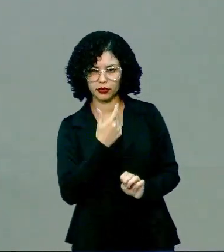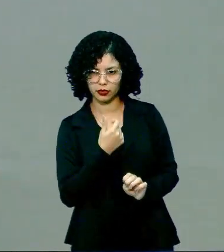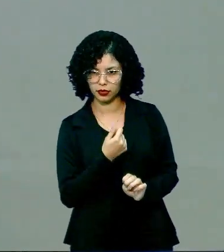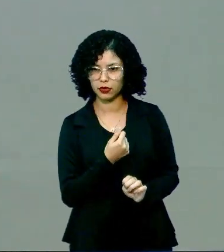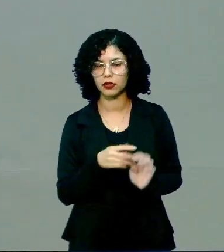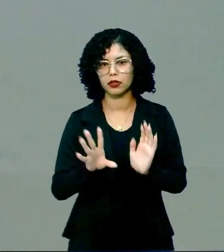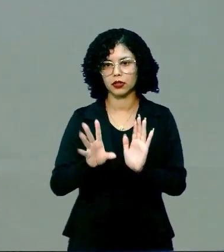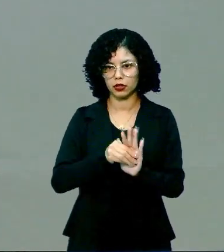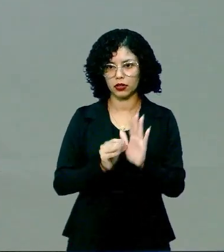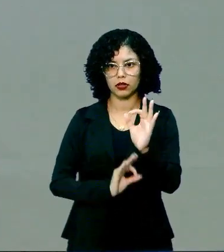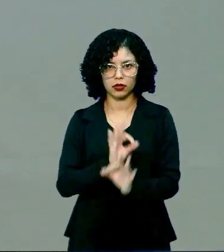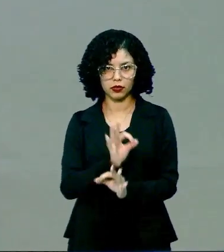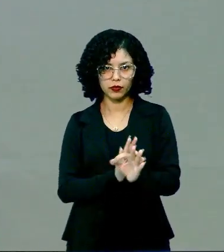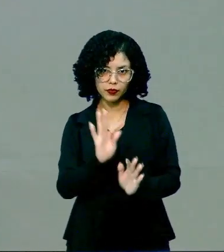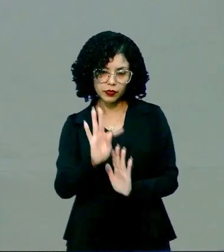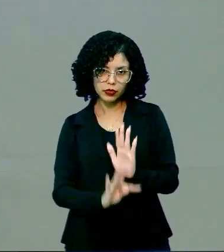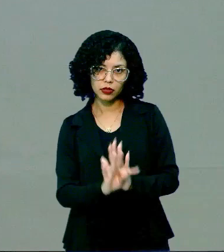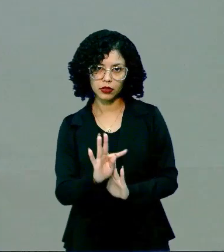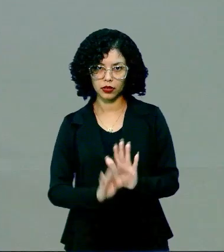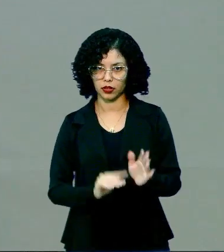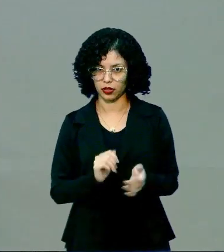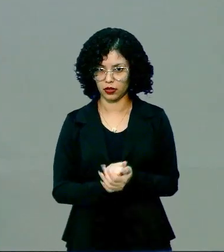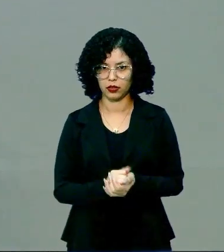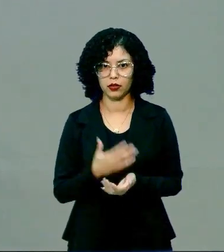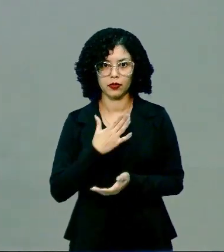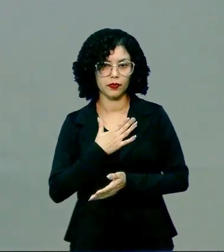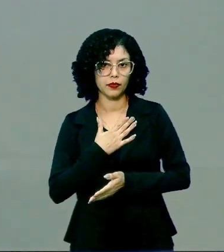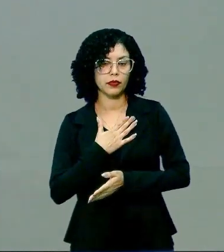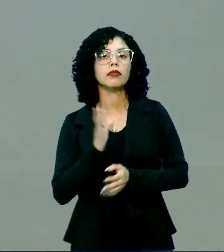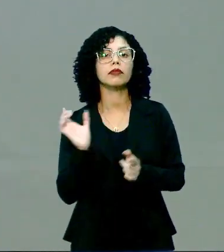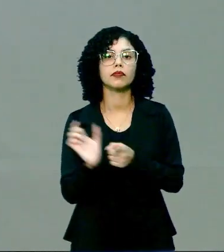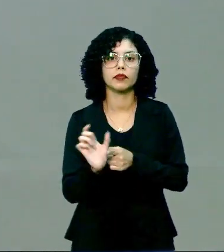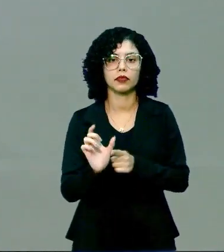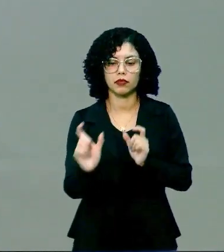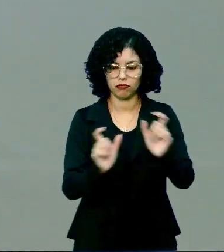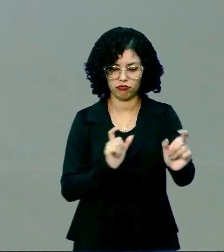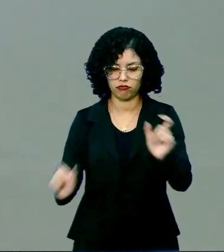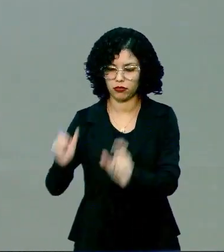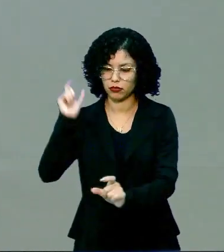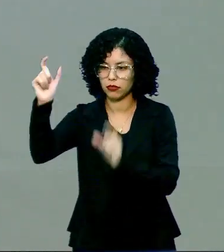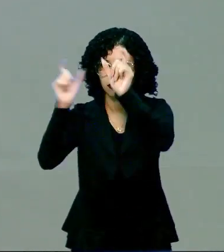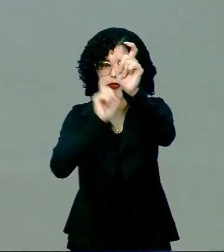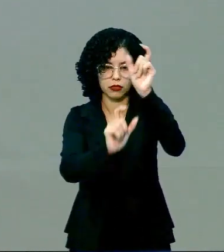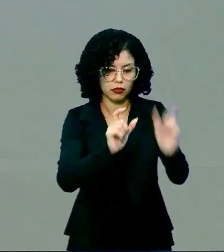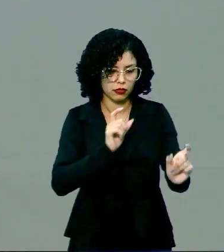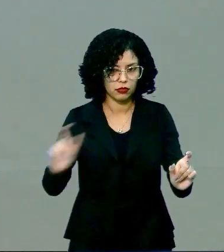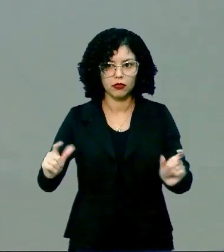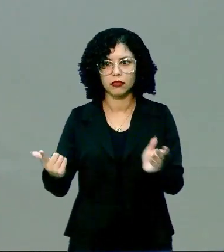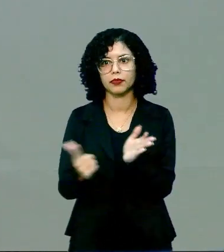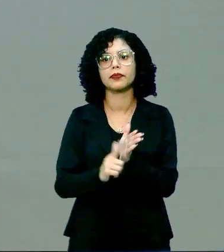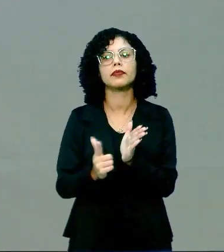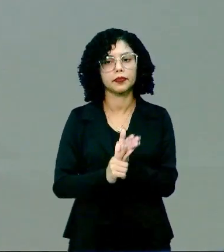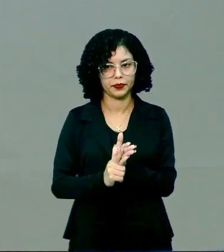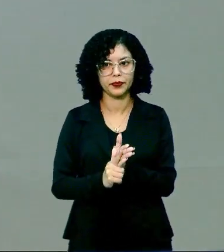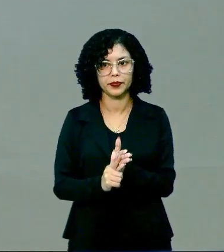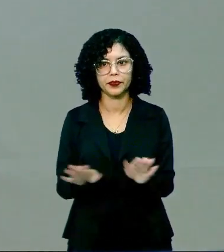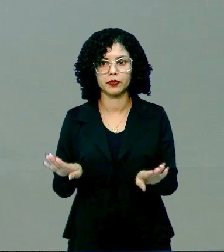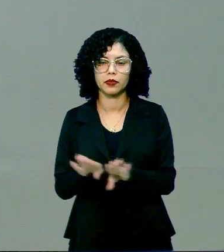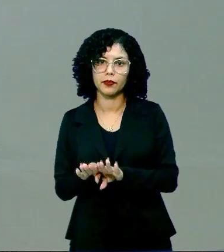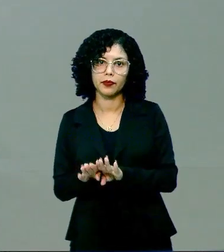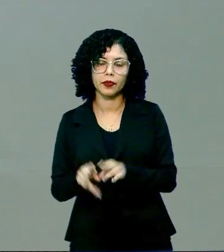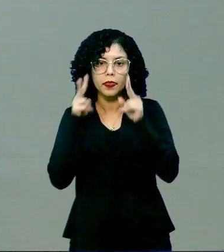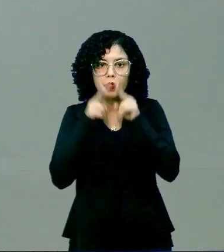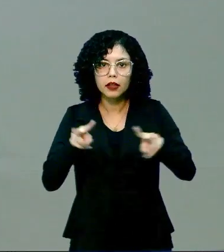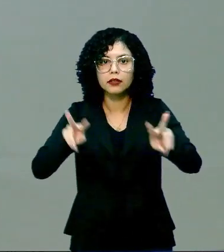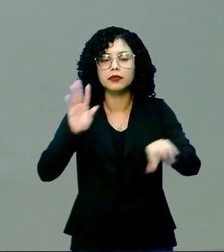bonitinha, fixa, organizada do texto. Então, as minhas palavras, elas serão distribuídas na folha de papel. É tanto que o